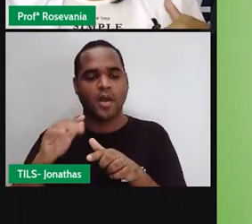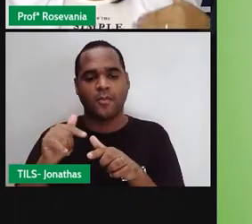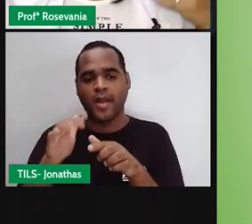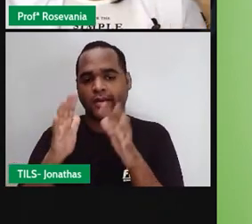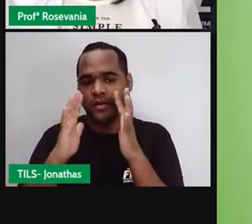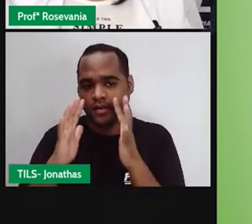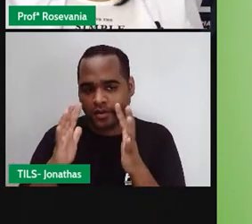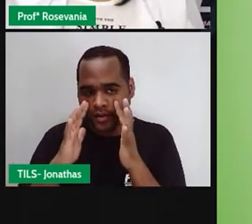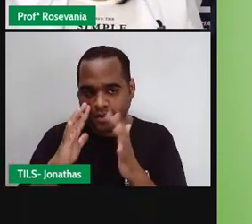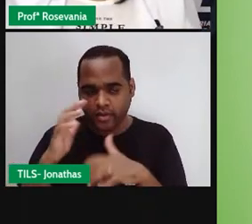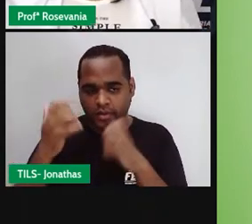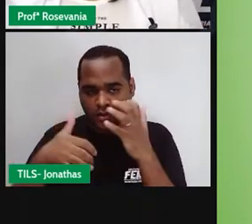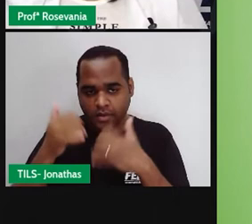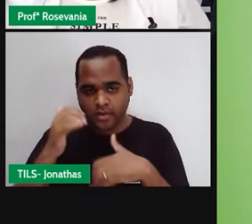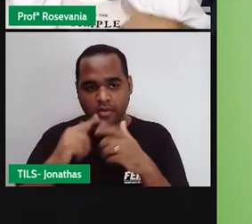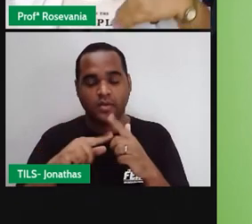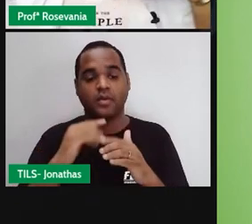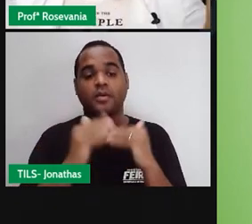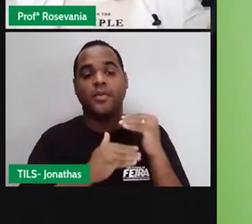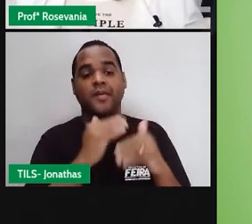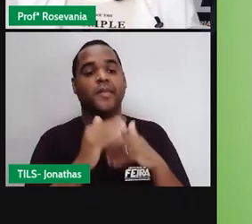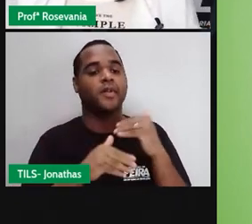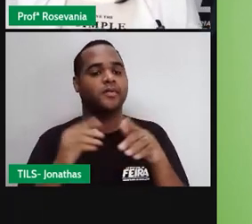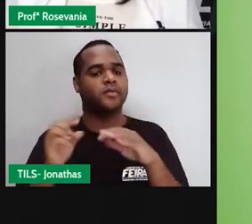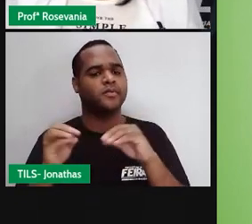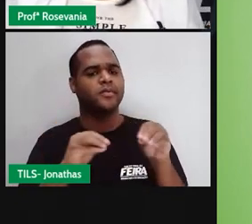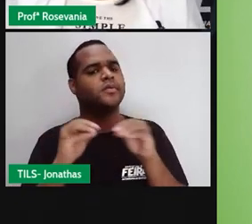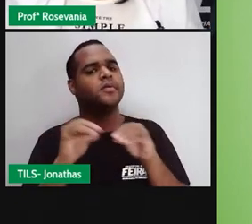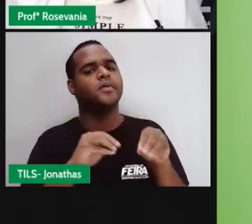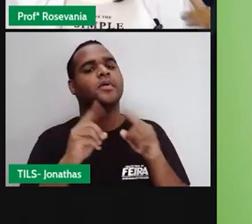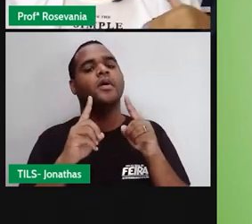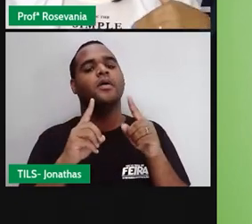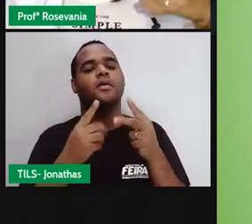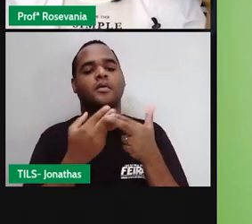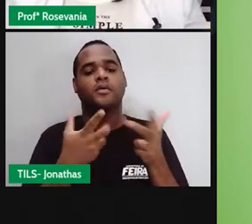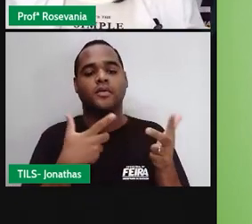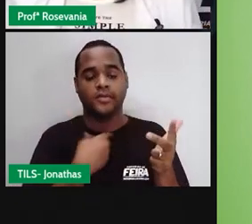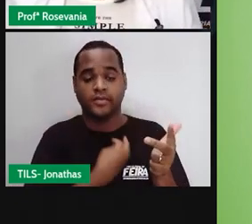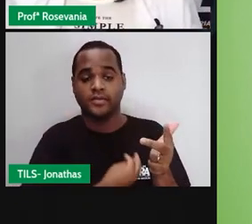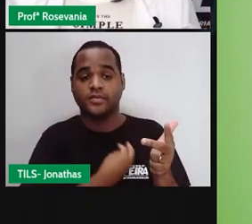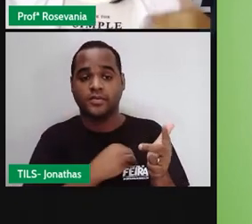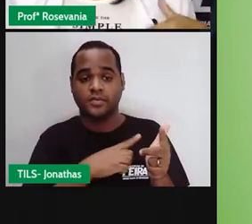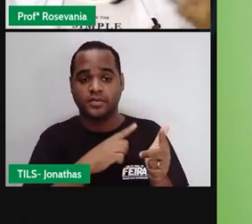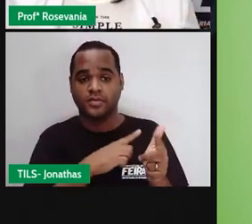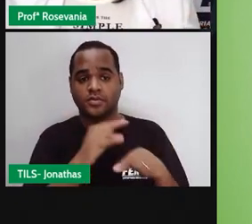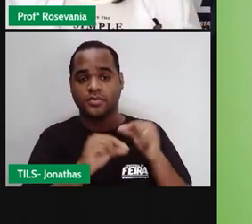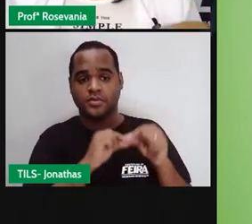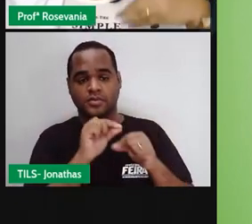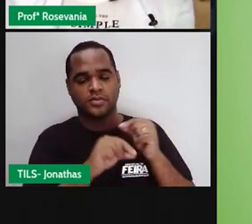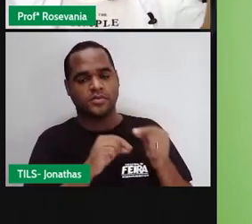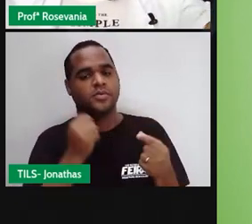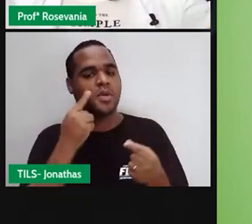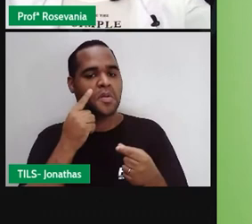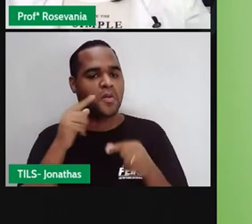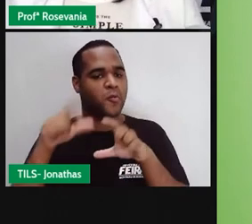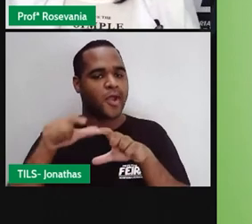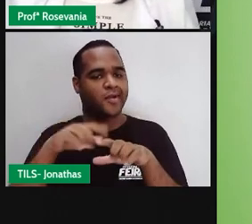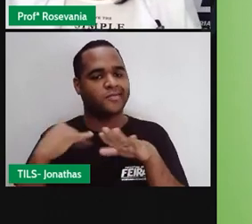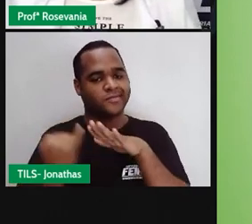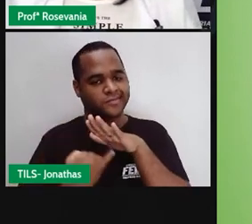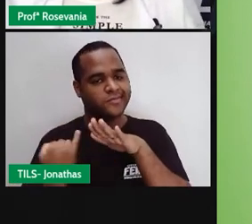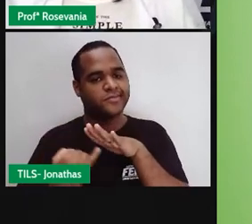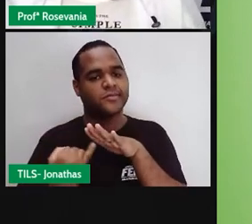a gente já viu isso no processo migratório, que a gente está vivendo o processo inverso, que parte dessas indústrias também